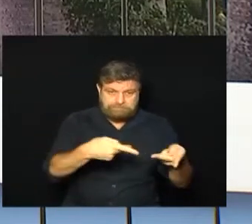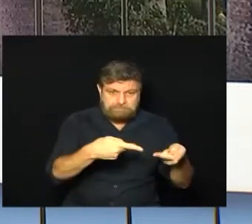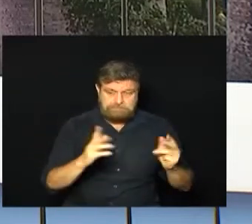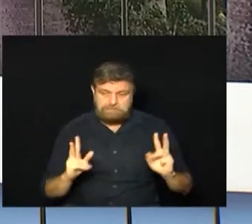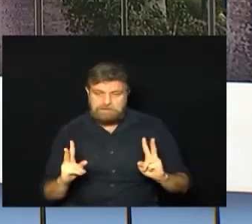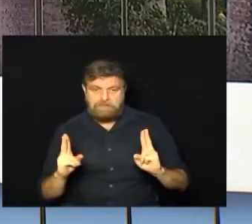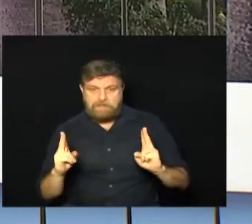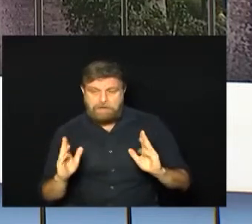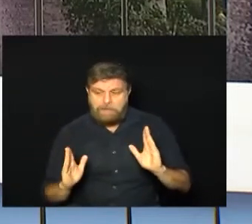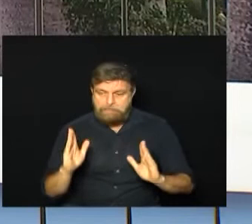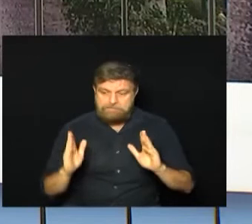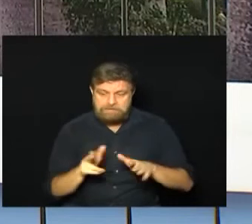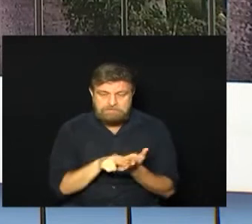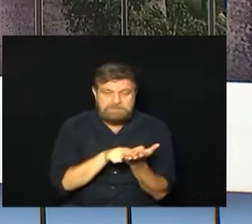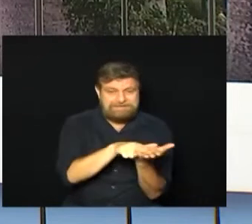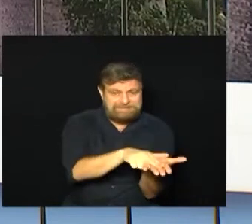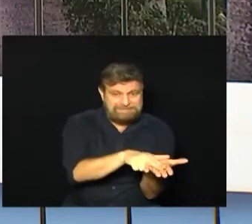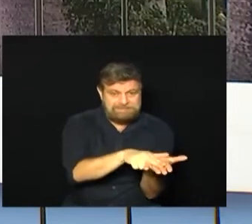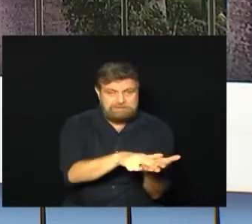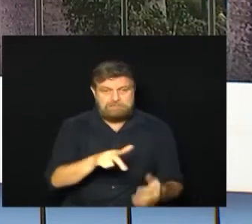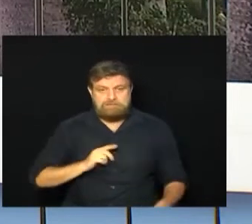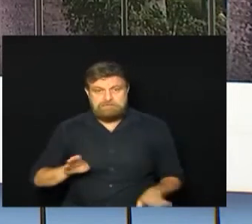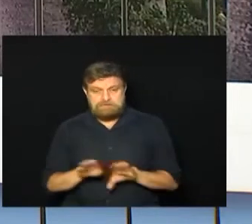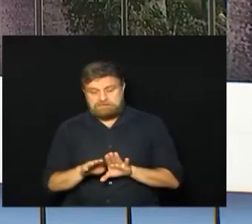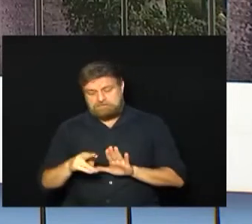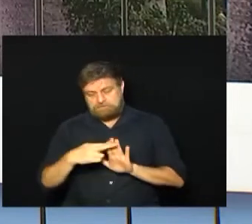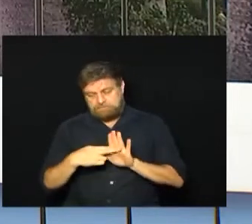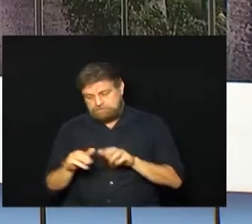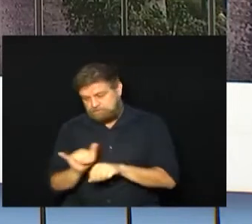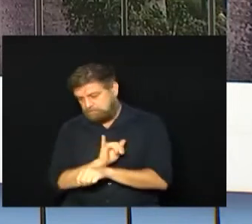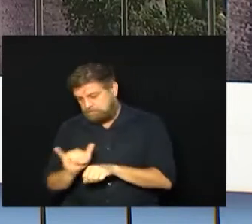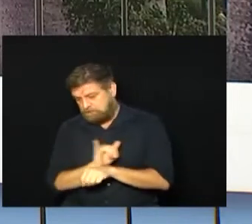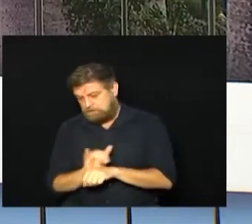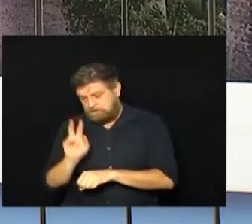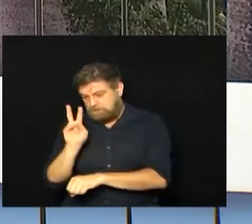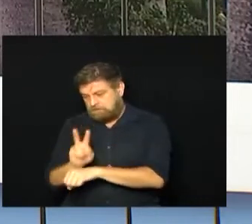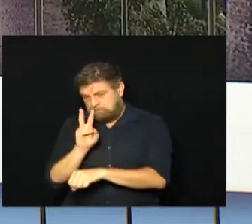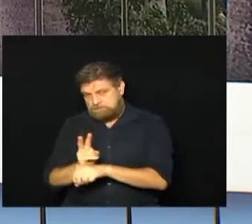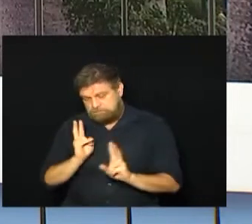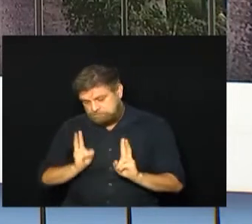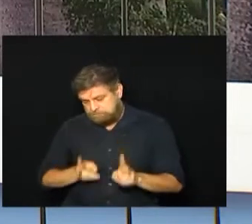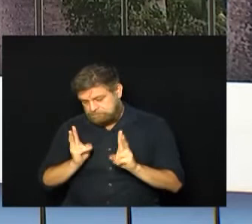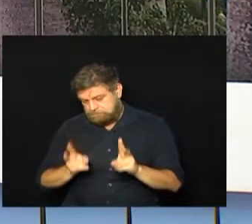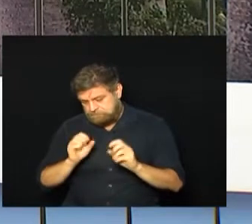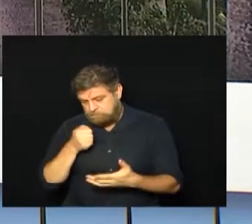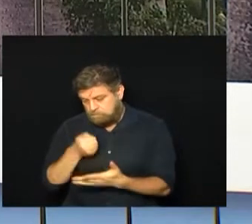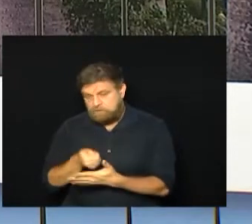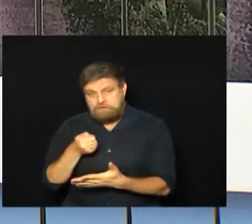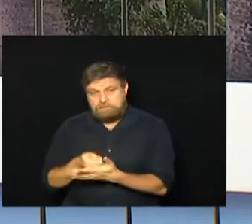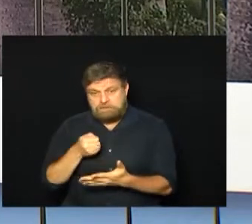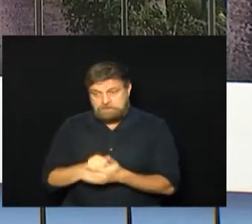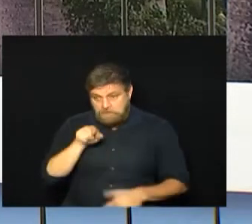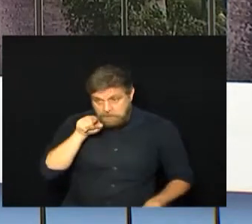período de internação. E a adoção de medidas de proteção são sempre aí exigidas.